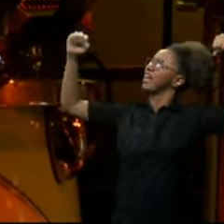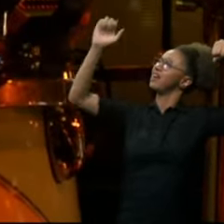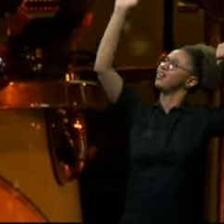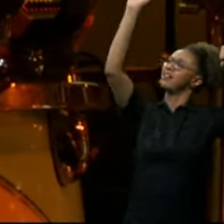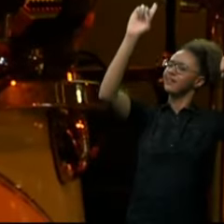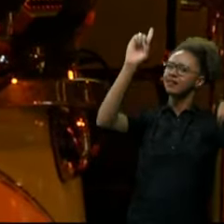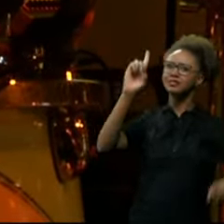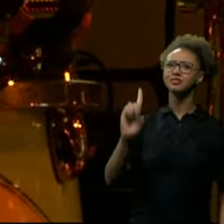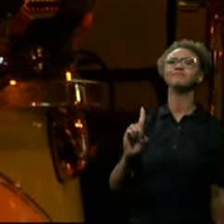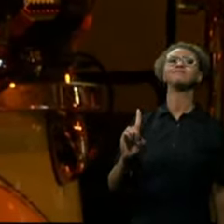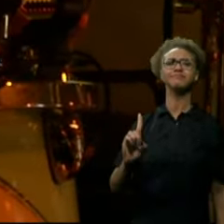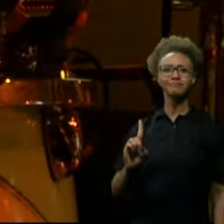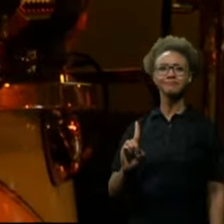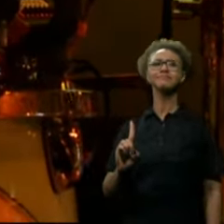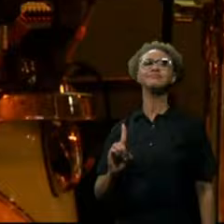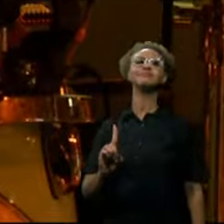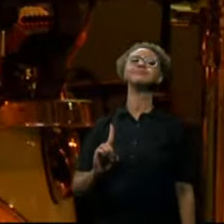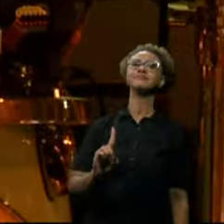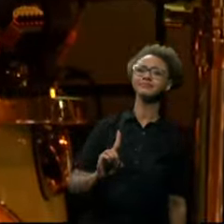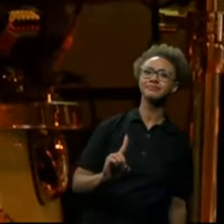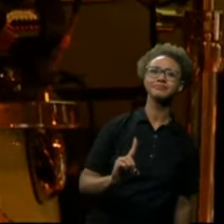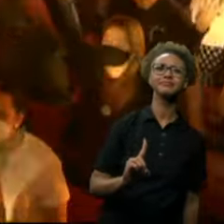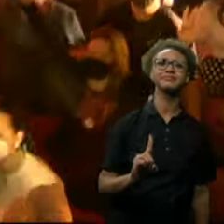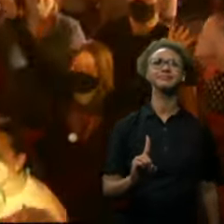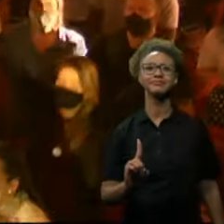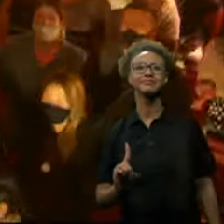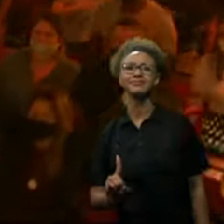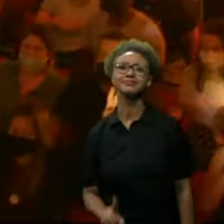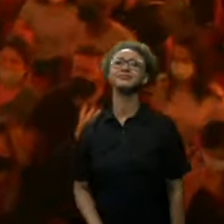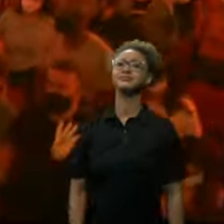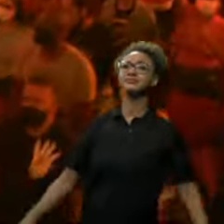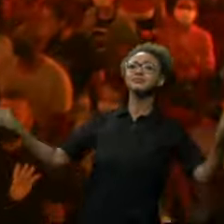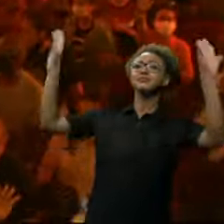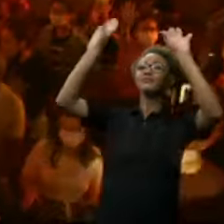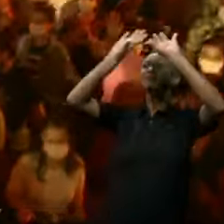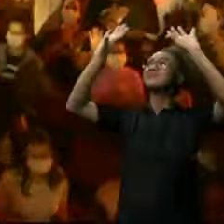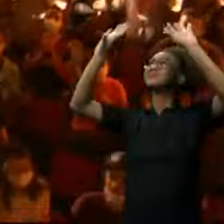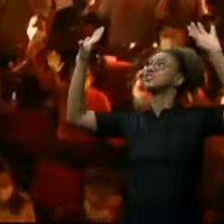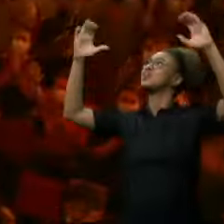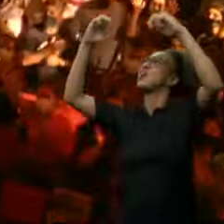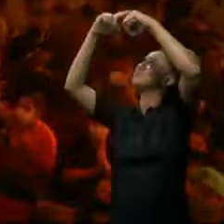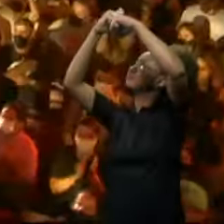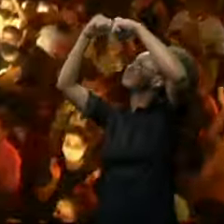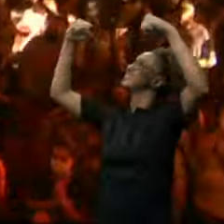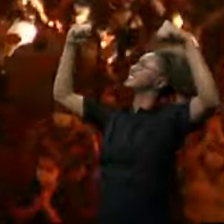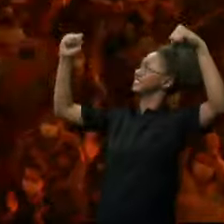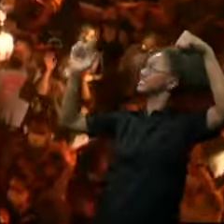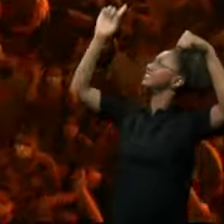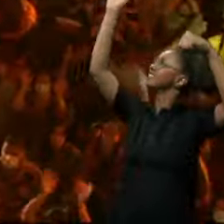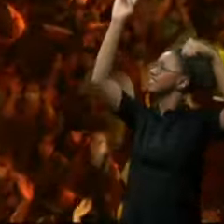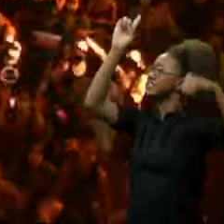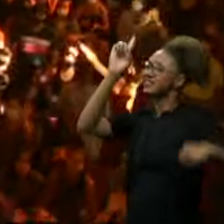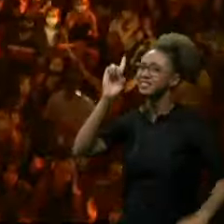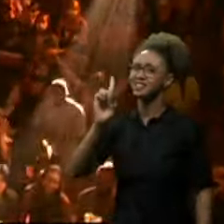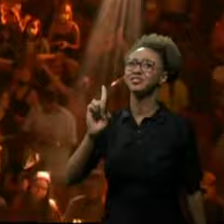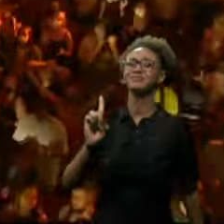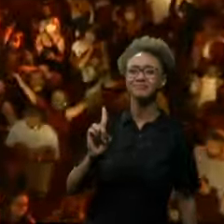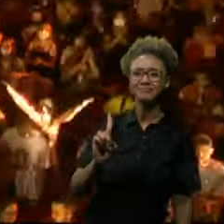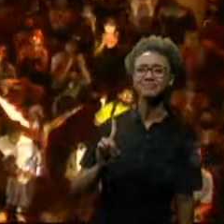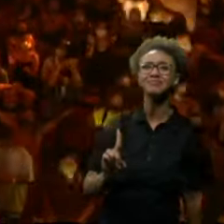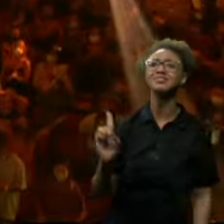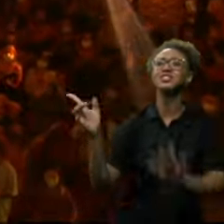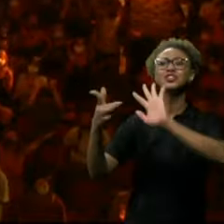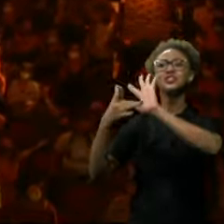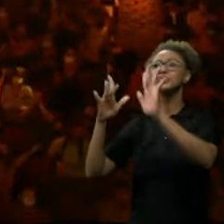radiocel tivesse que o céu tivesse Jesus só que o céu se